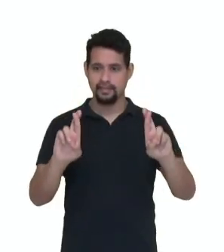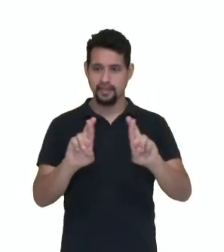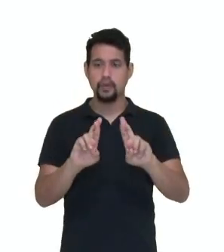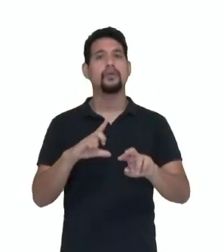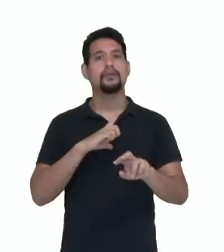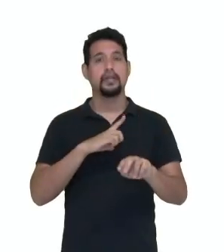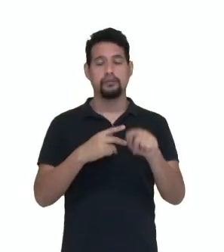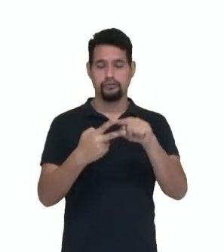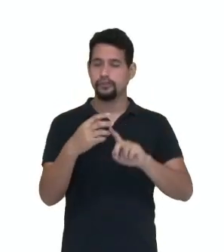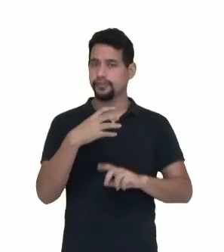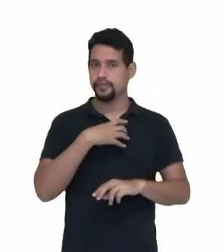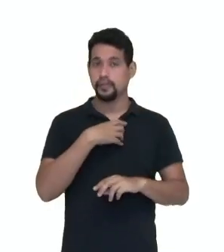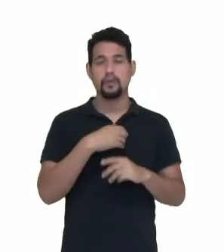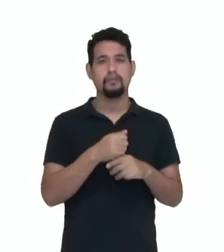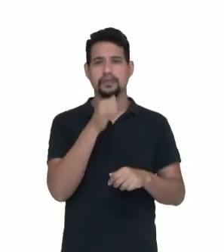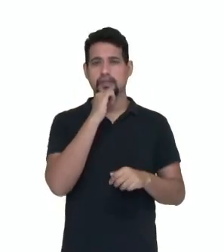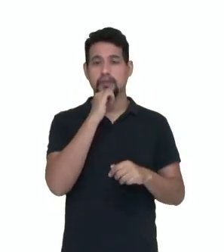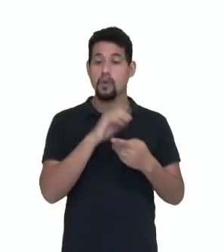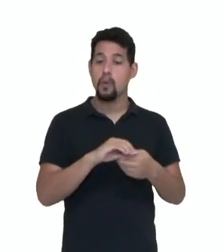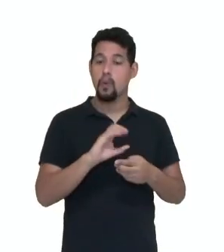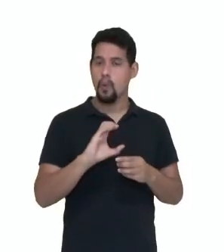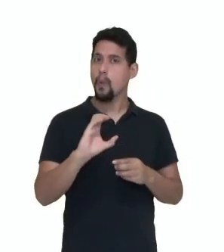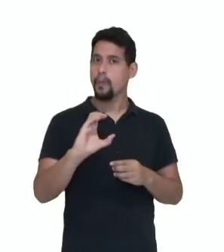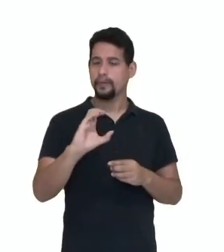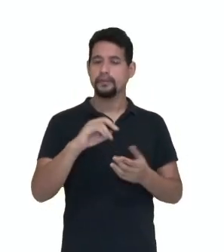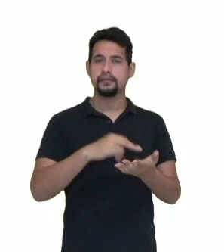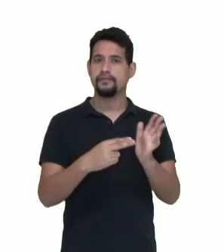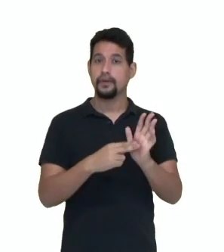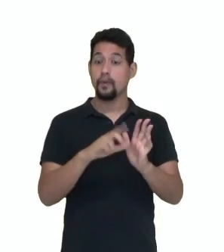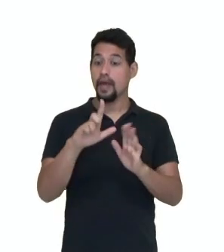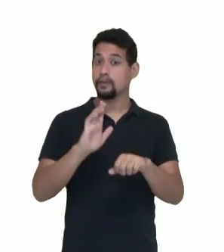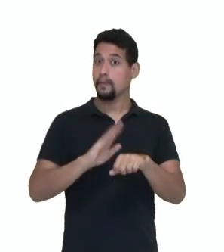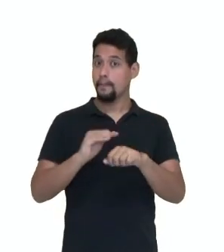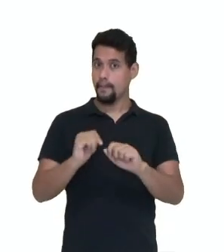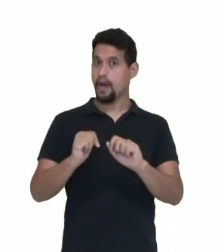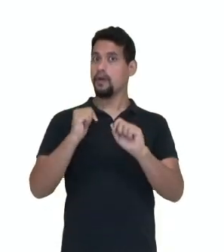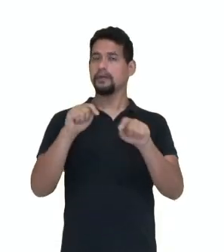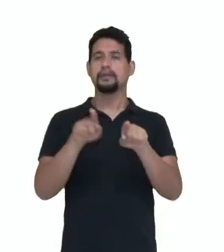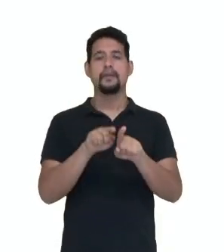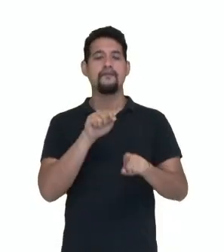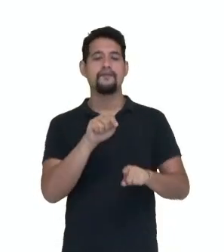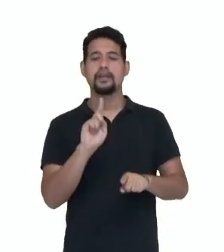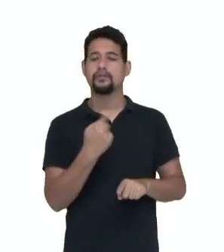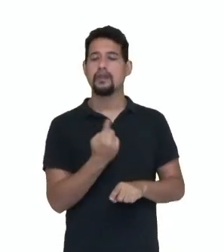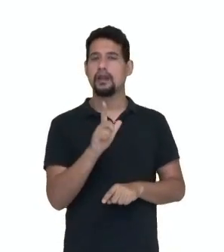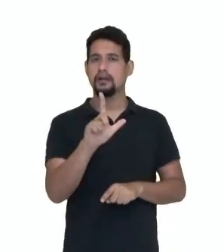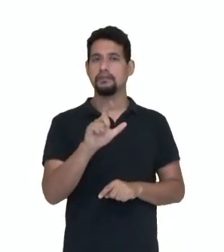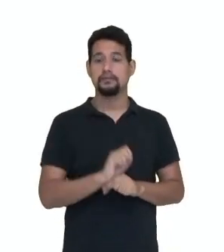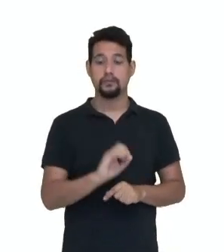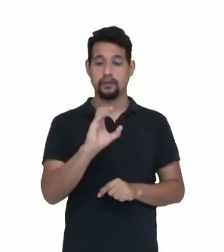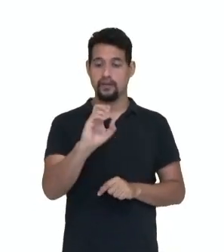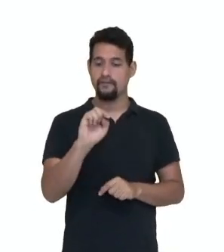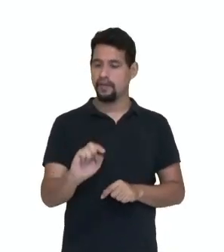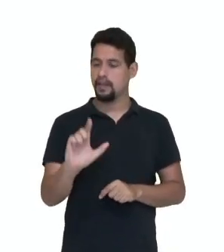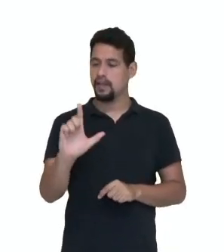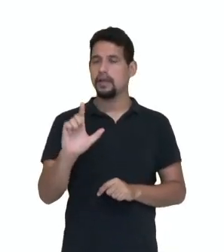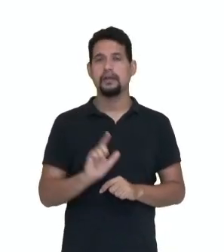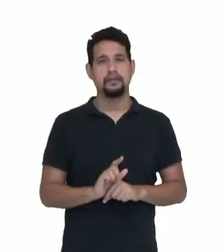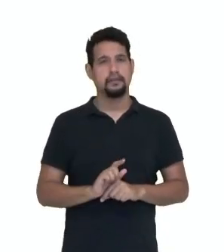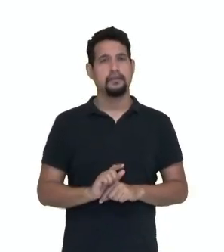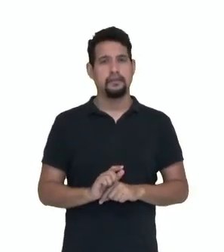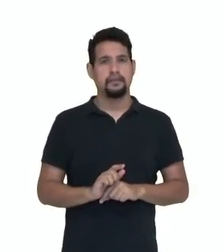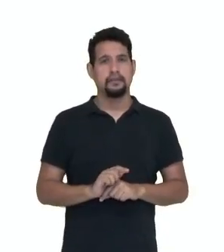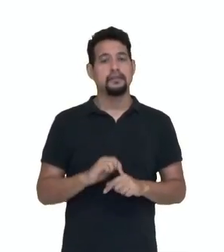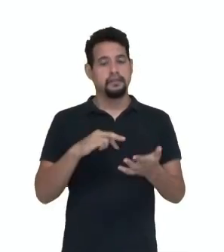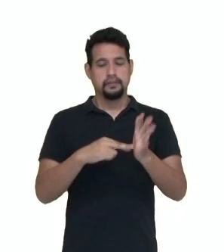duas dimensões. O comprimento, que é o ladinho maior, vezes a nossa largura, né? Então, comprimento vezes largura. Então, esse